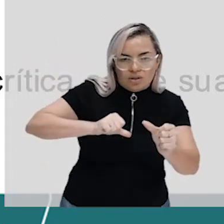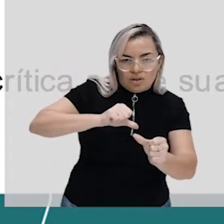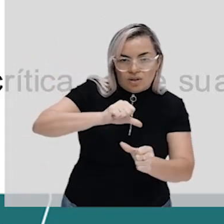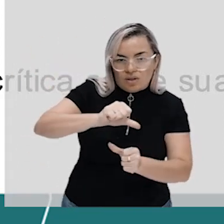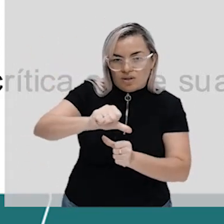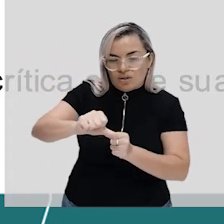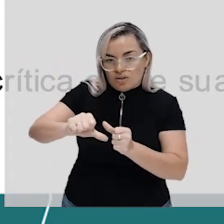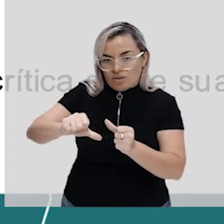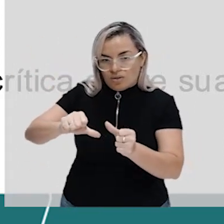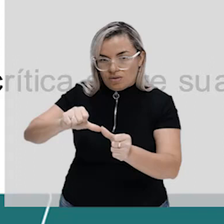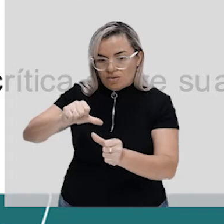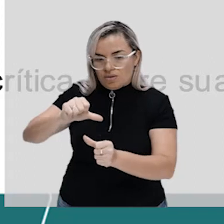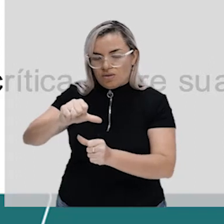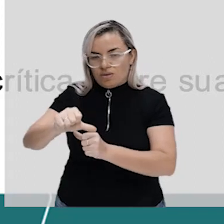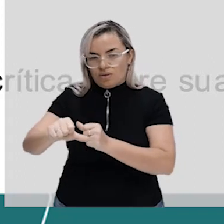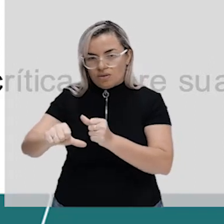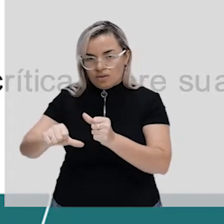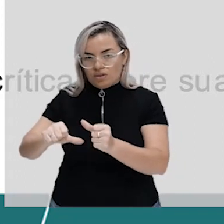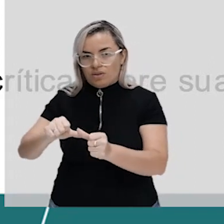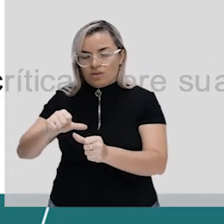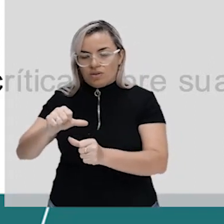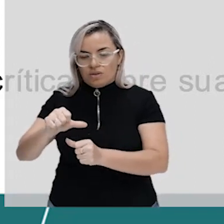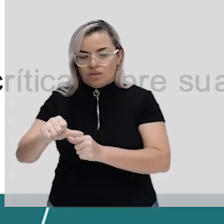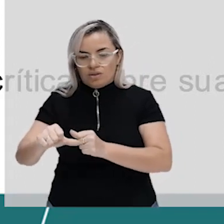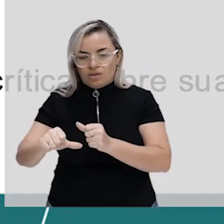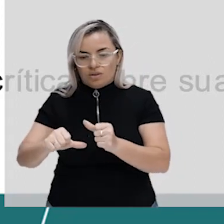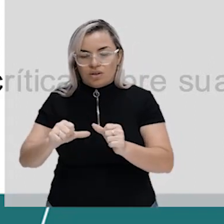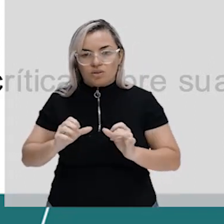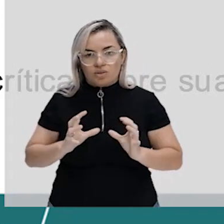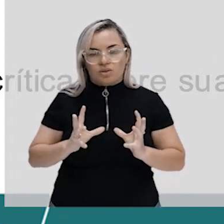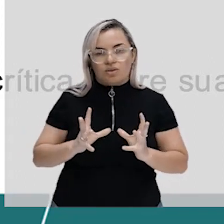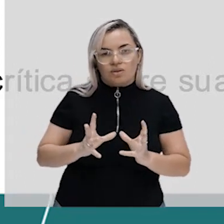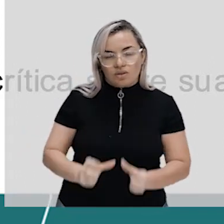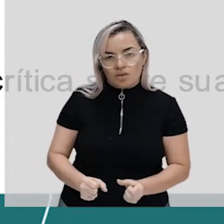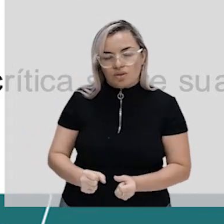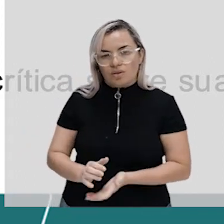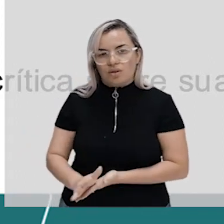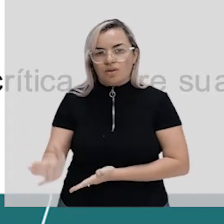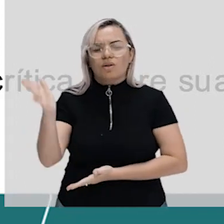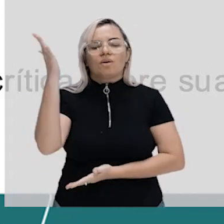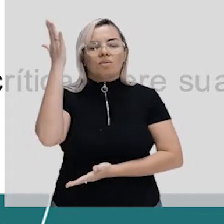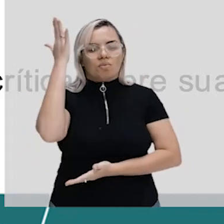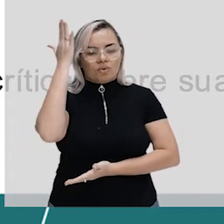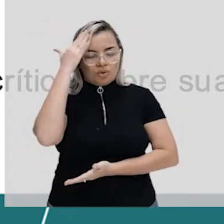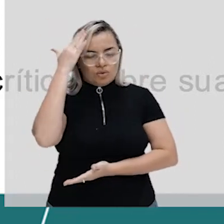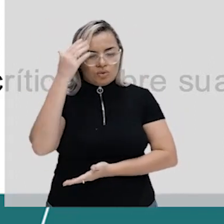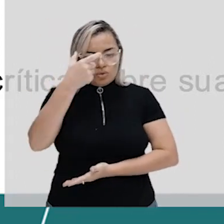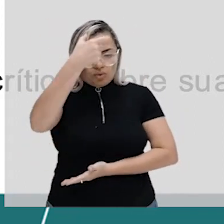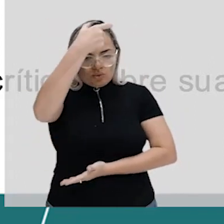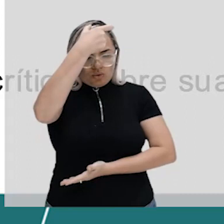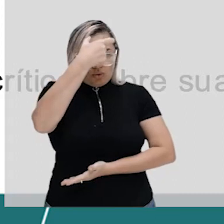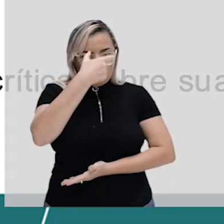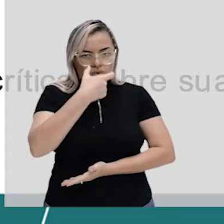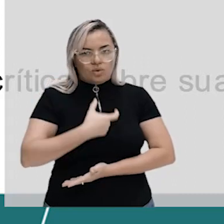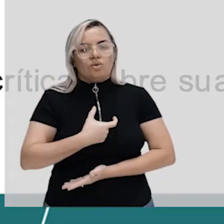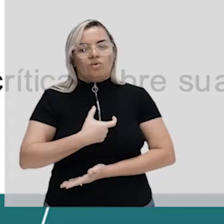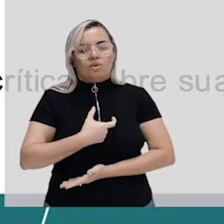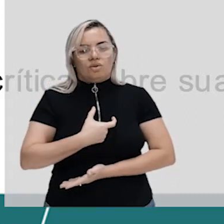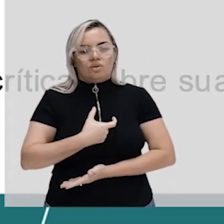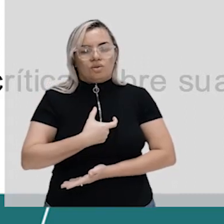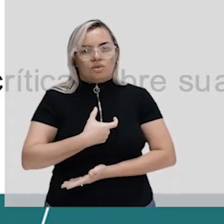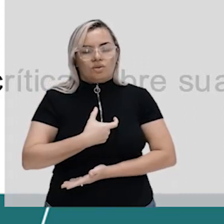mudou, modificou, alterou a forma de compreensão do homem sobre si mesmo ao longo do